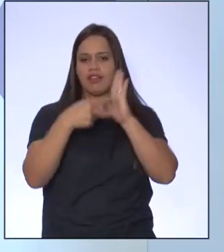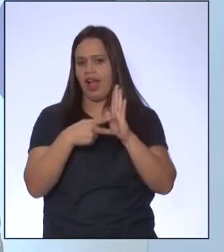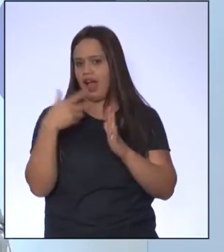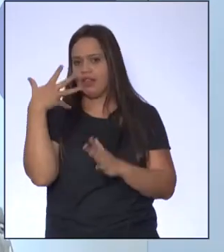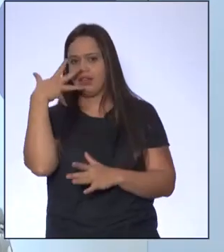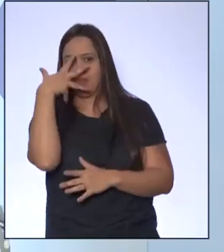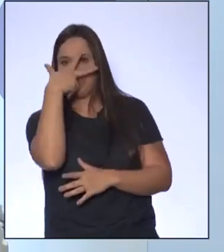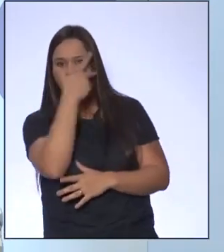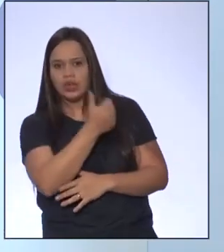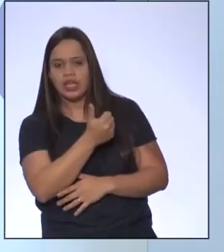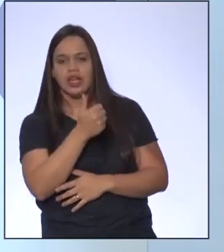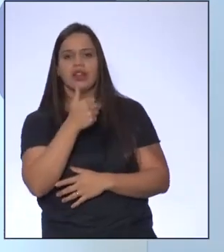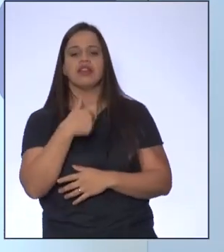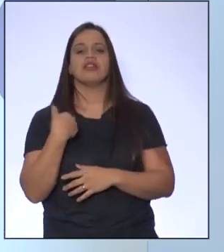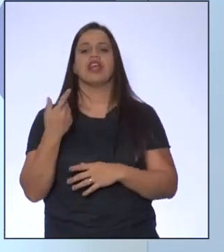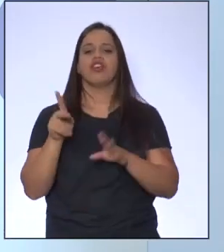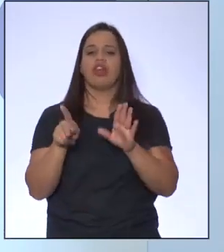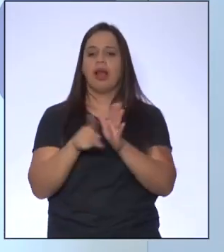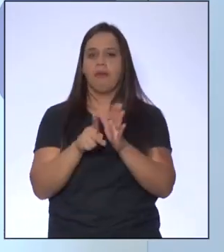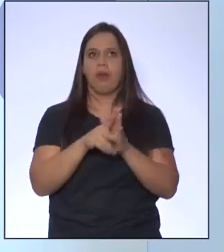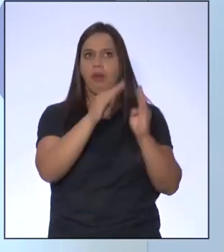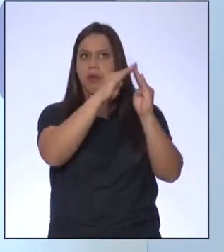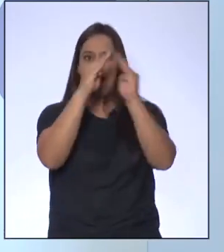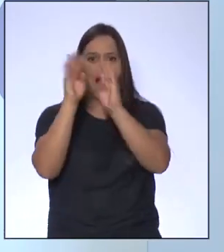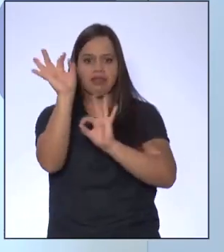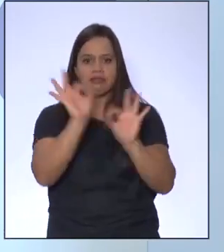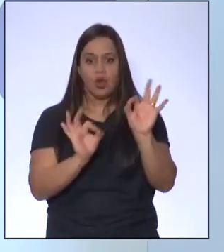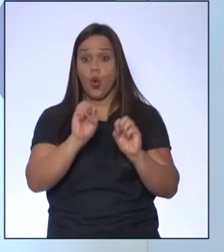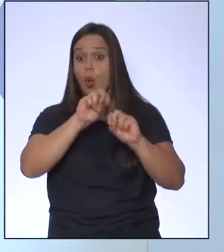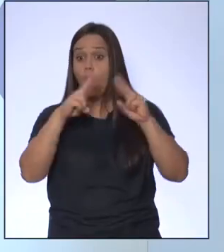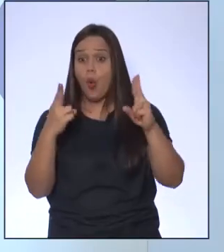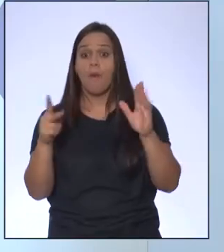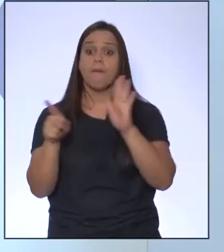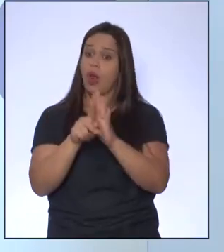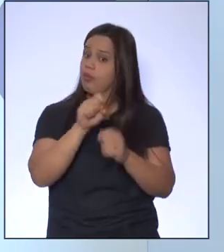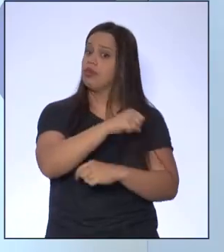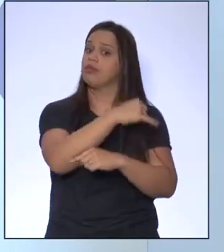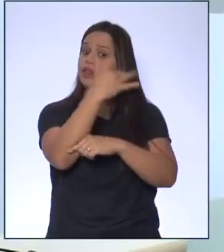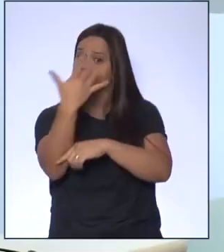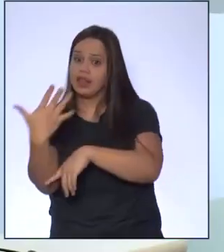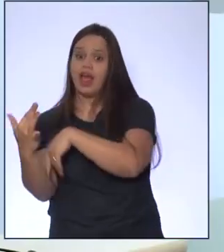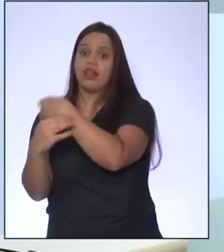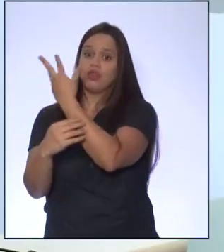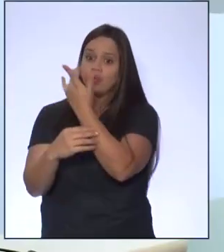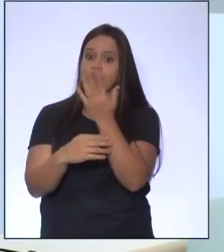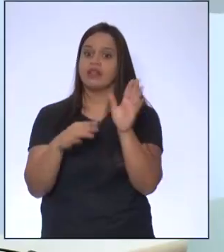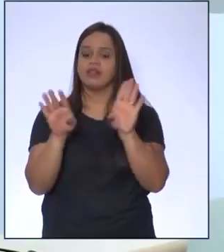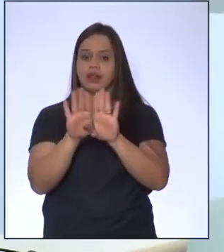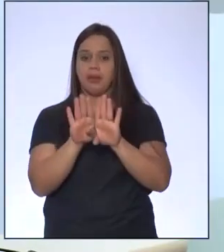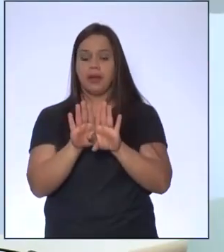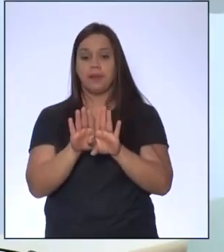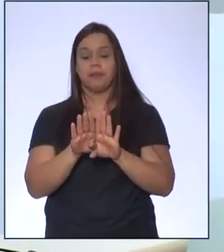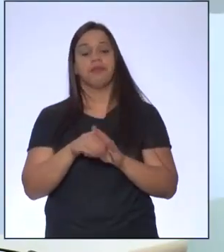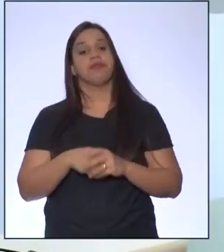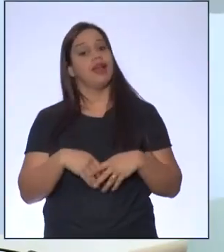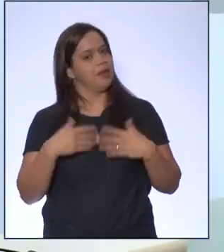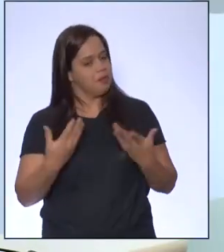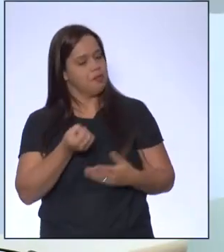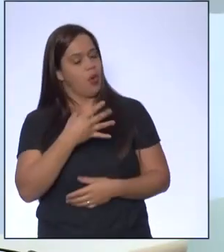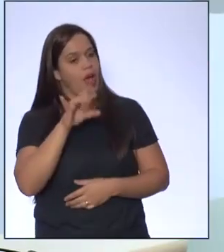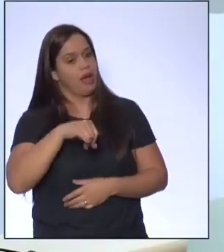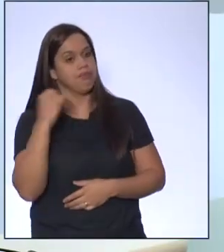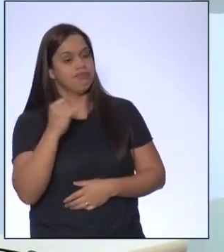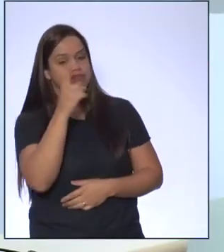ela arquitetônica ou da natureza. Muito bom. É importante a gente lembrar, todos vocês que nos acompanham